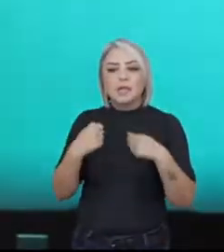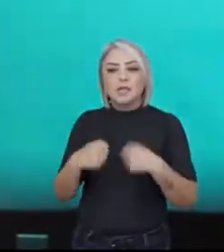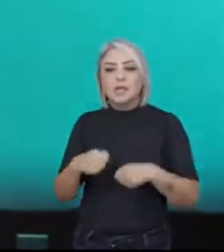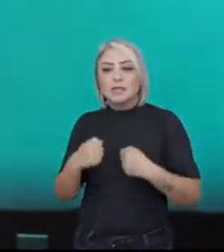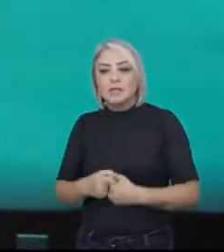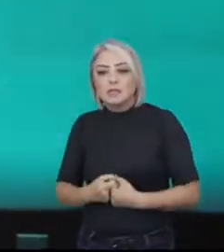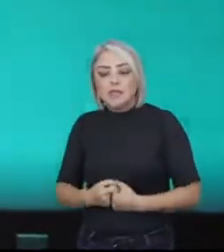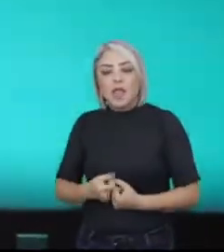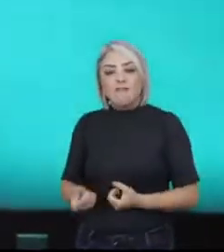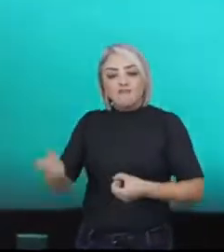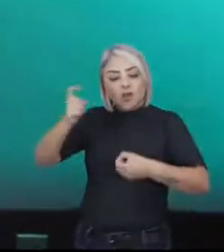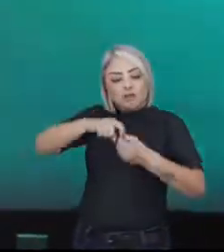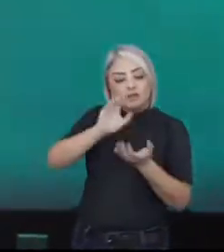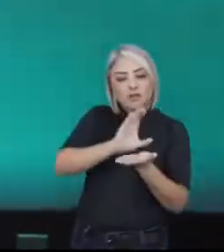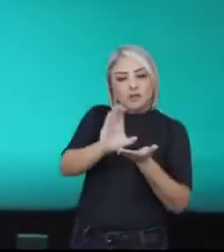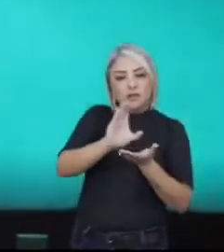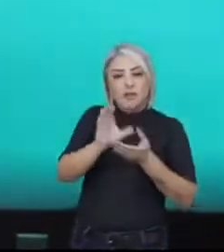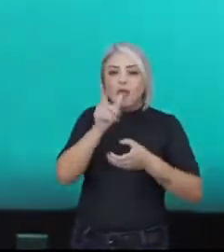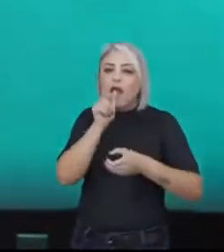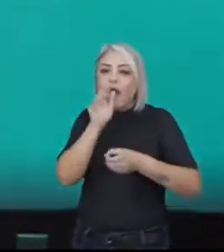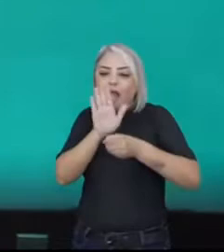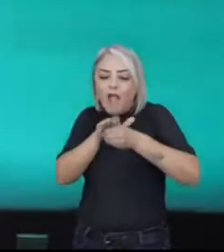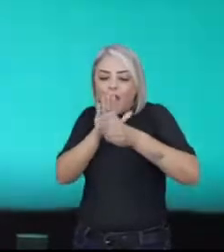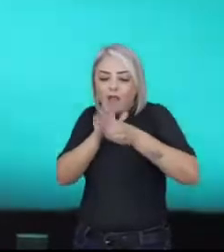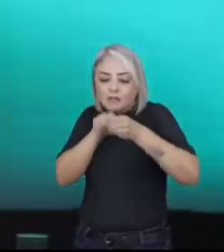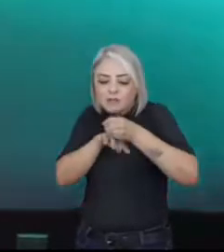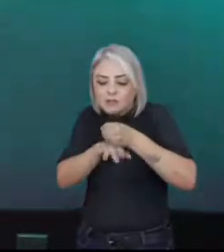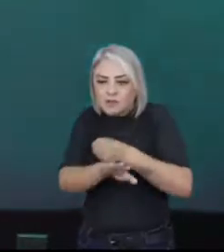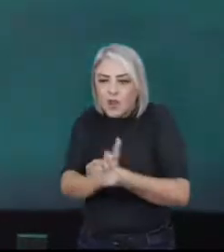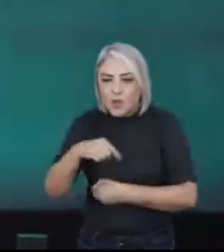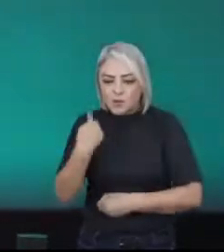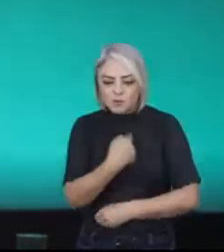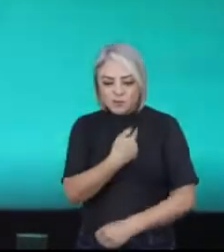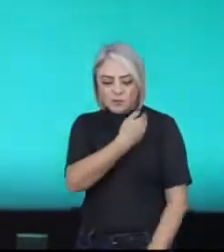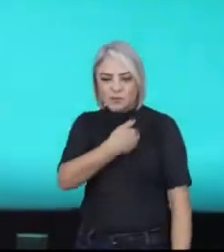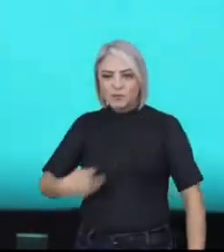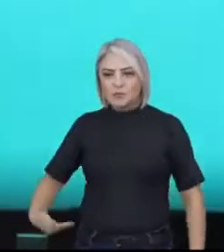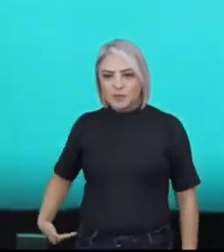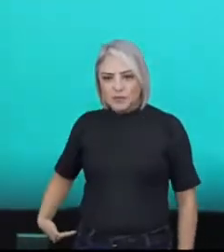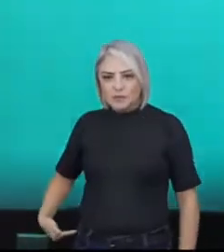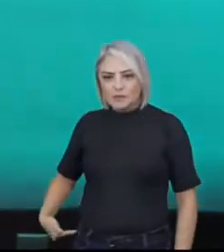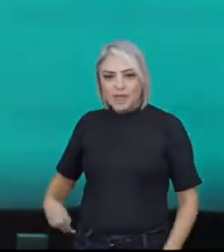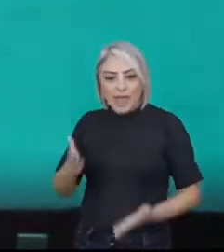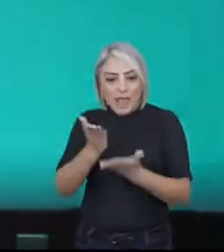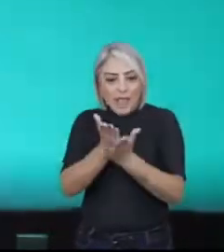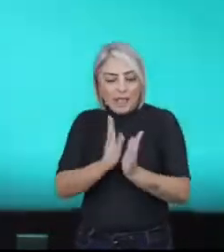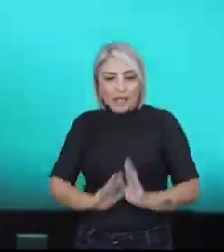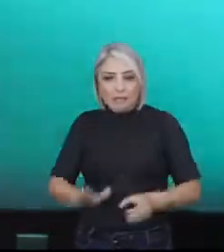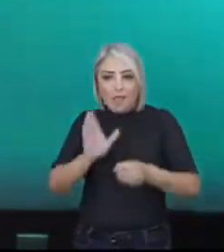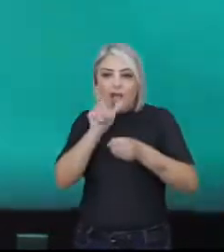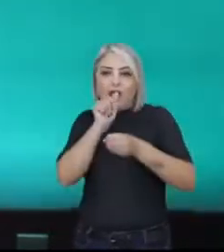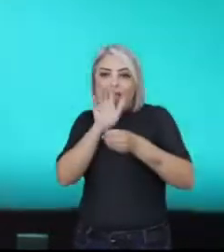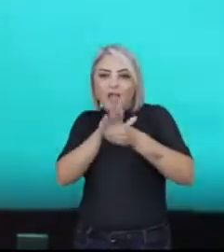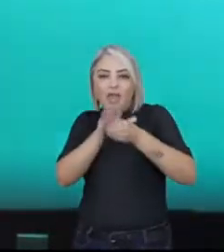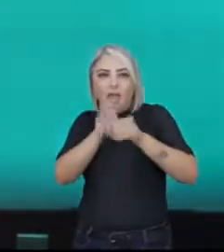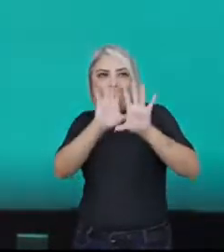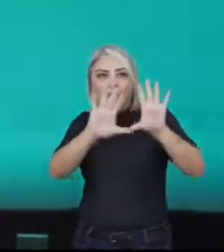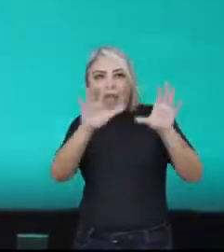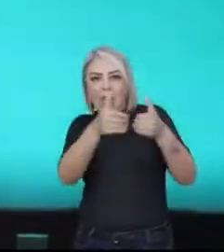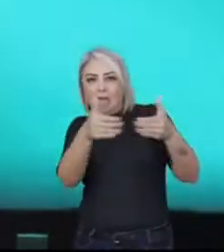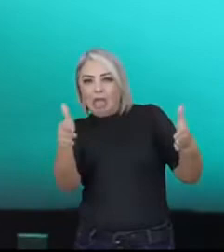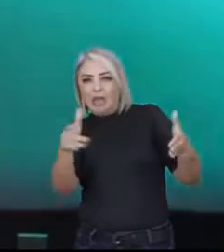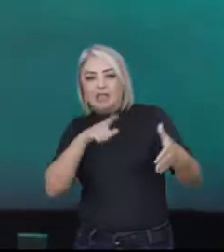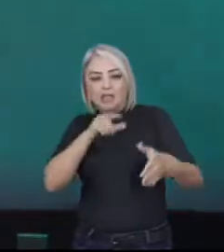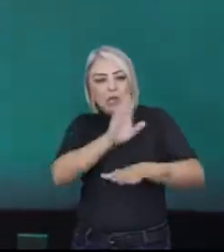em saneamento básico, como fizemos nos nossos governos. Acabar com o esgoto a céu aberto e cuidar da destinação